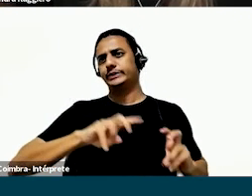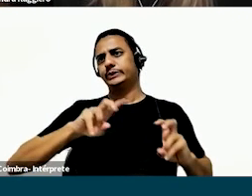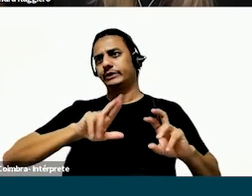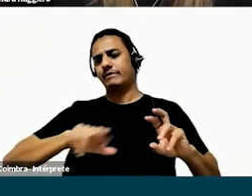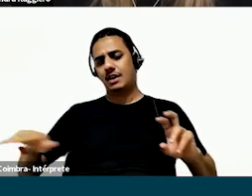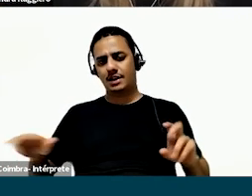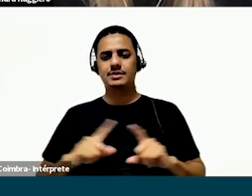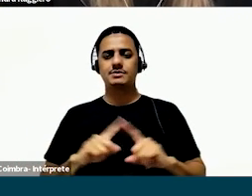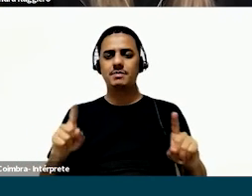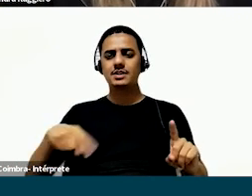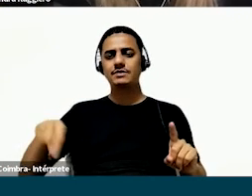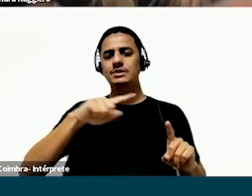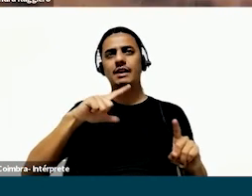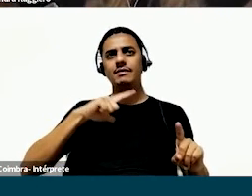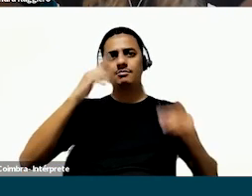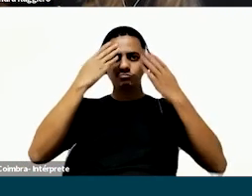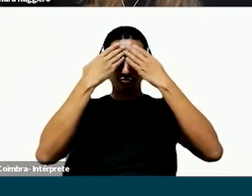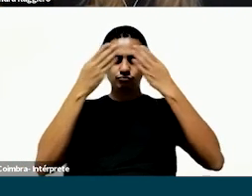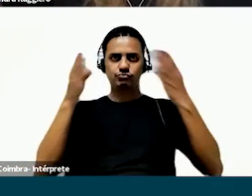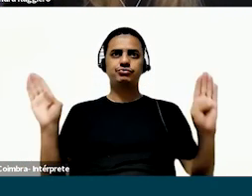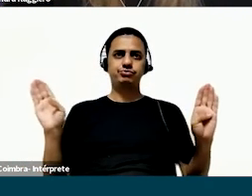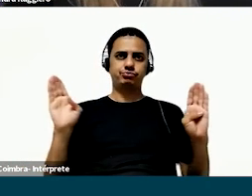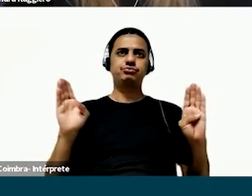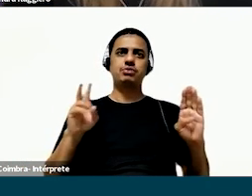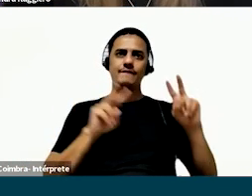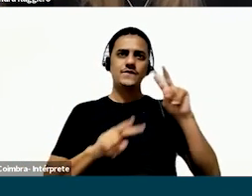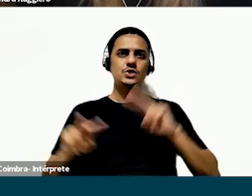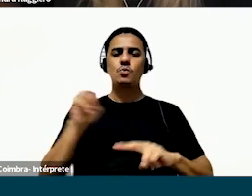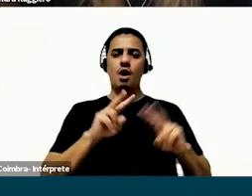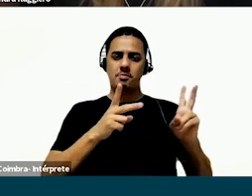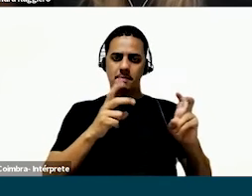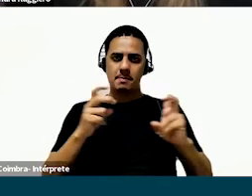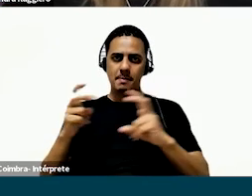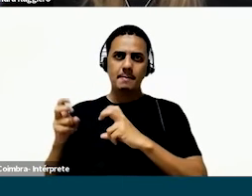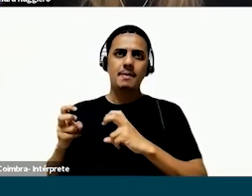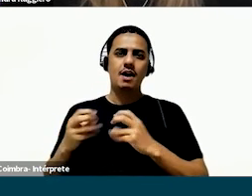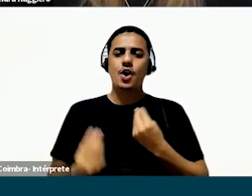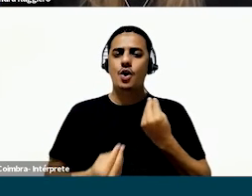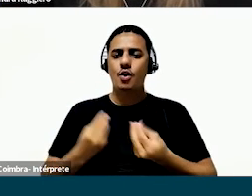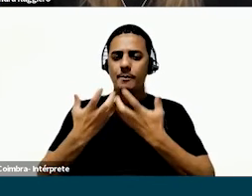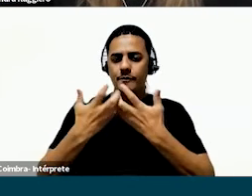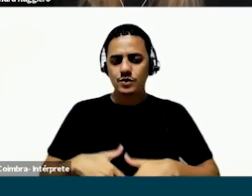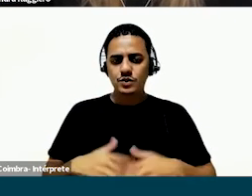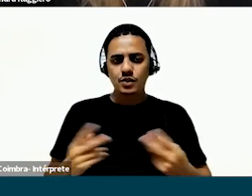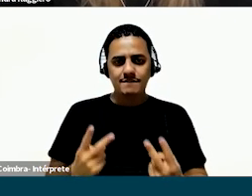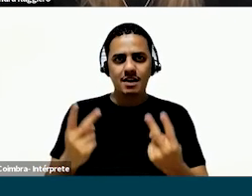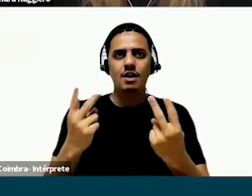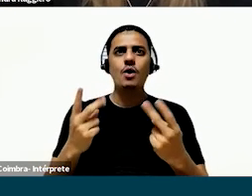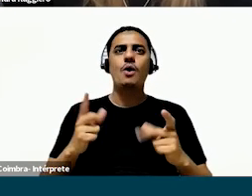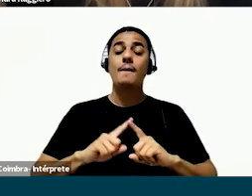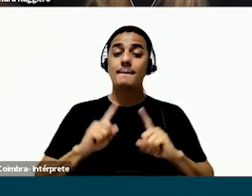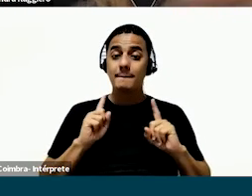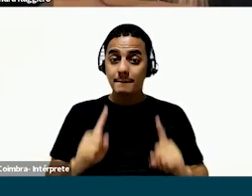com diferentes assuntos, tópicos, para vocês terem uma abrangência maior de visualização desses